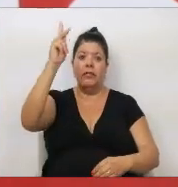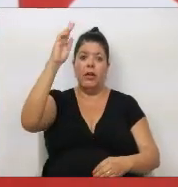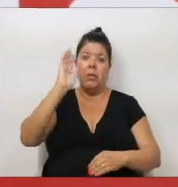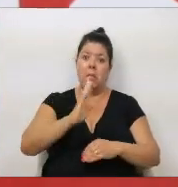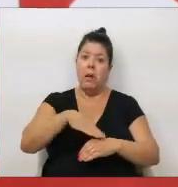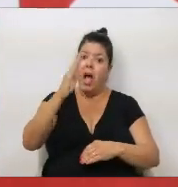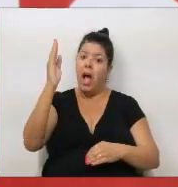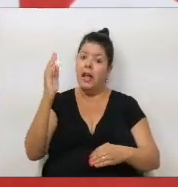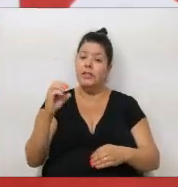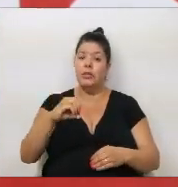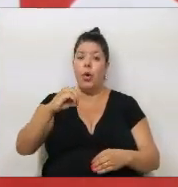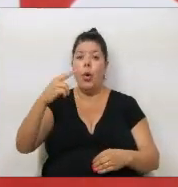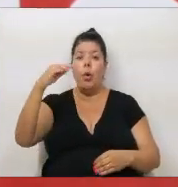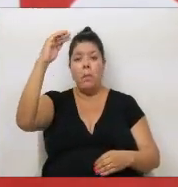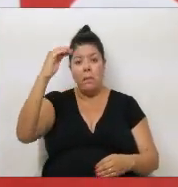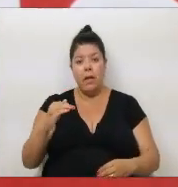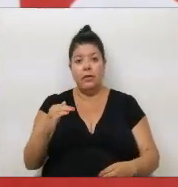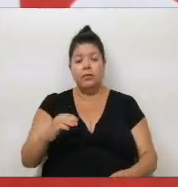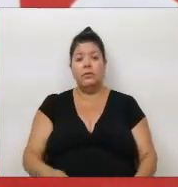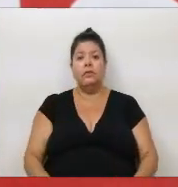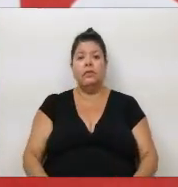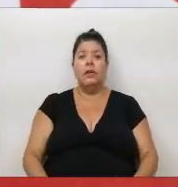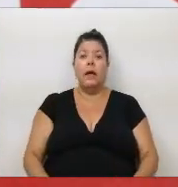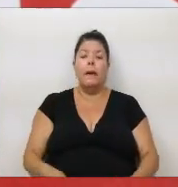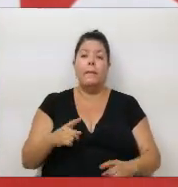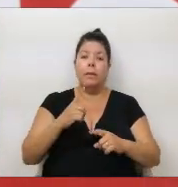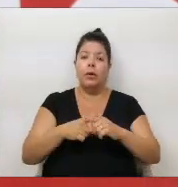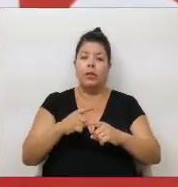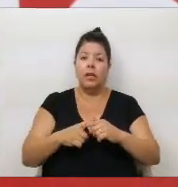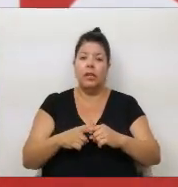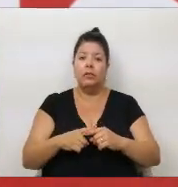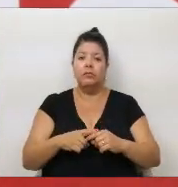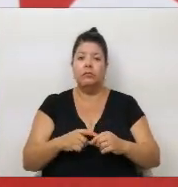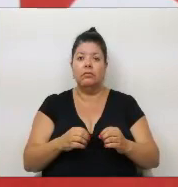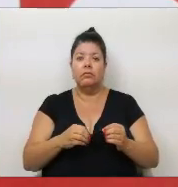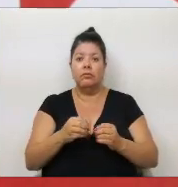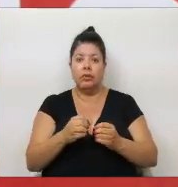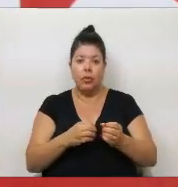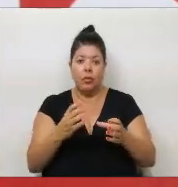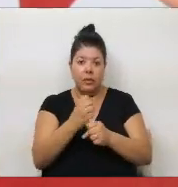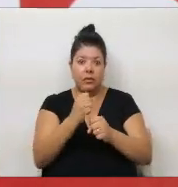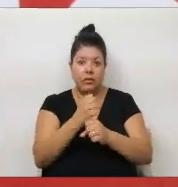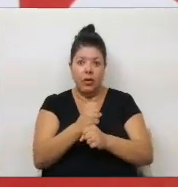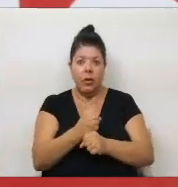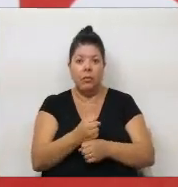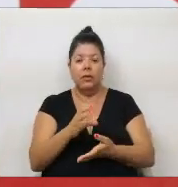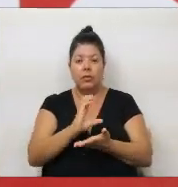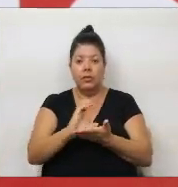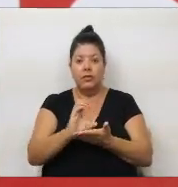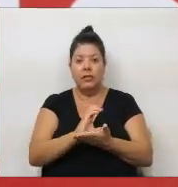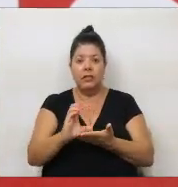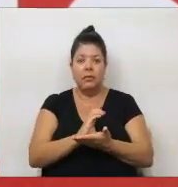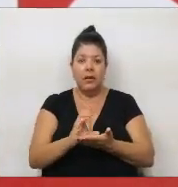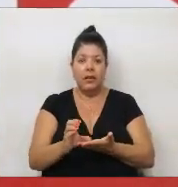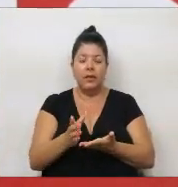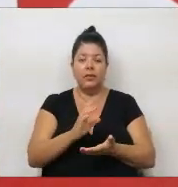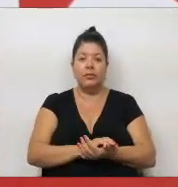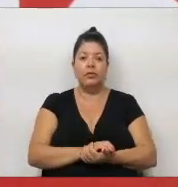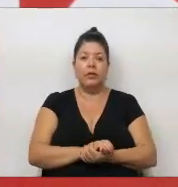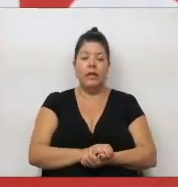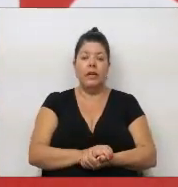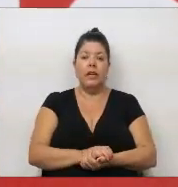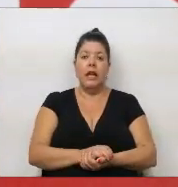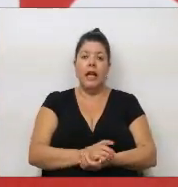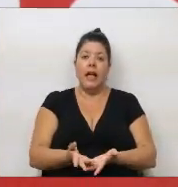ou um valor a menos. É óbvio que num orçamento nós temos os investimentos que já são